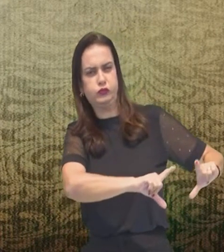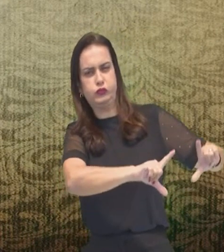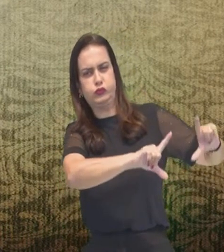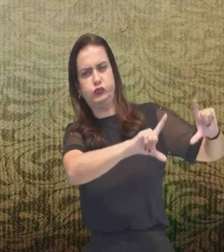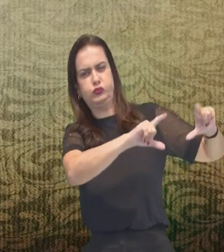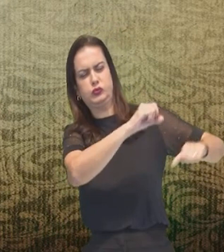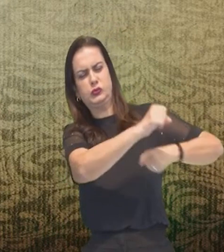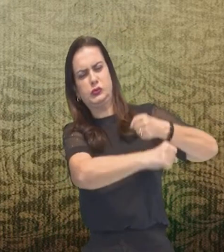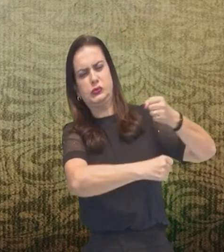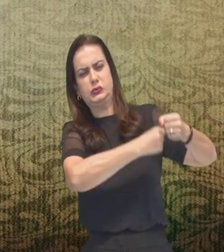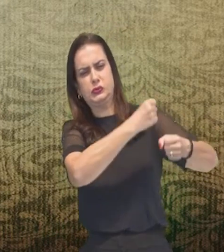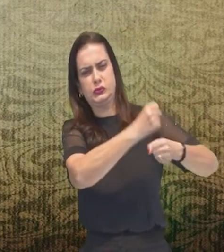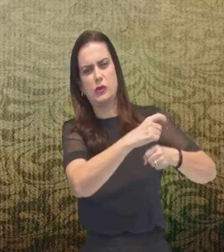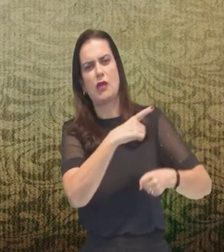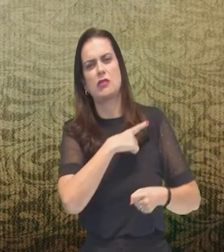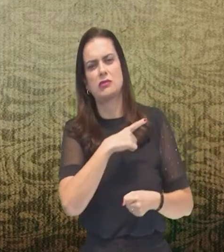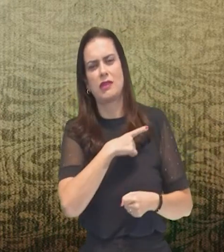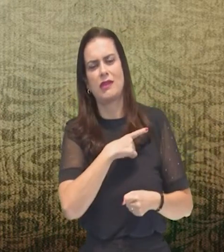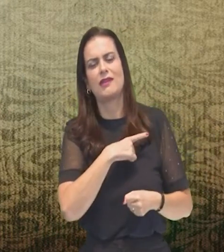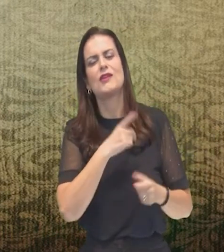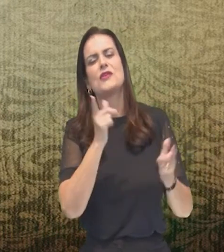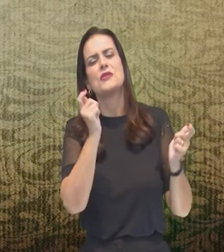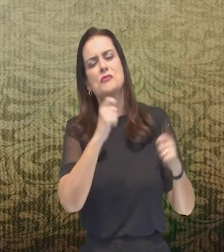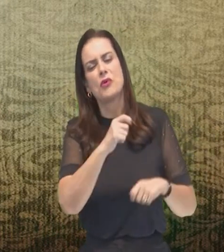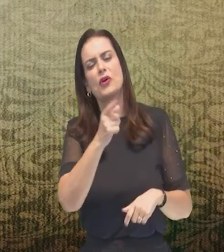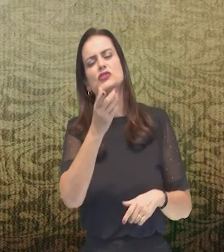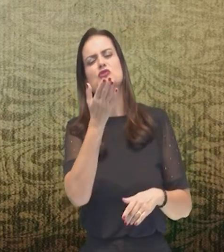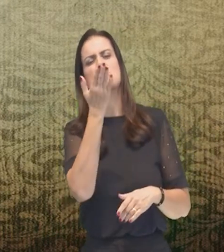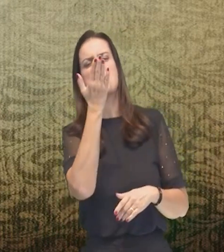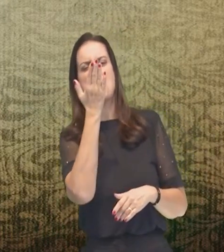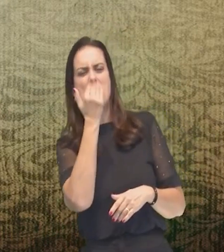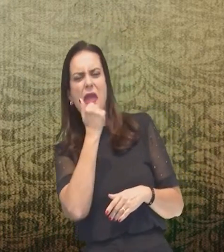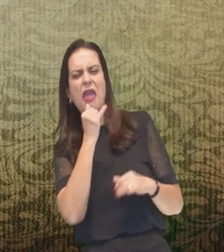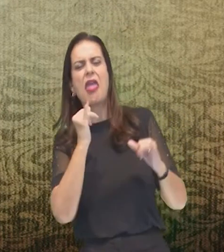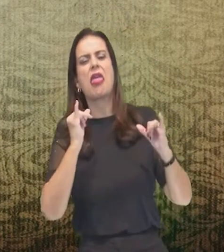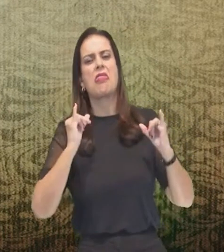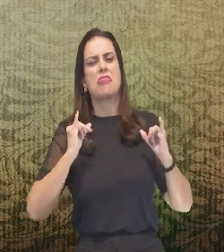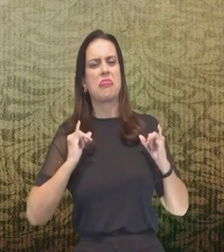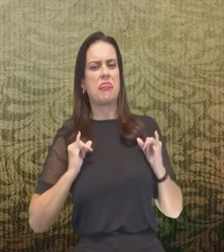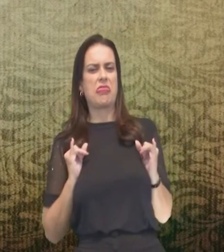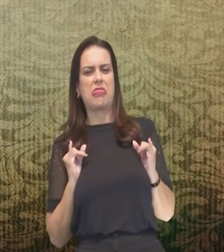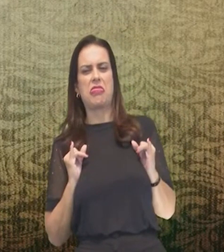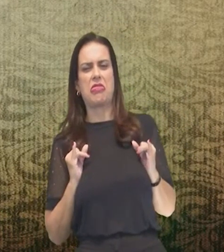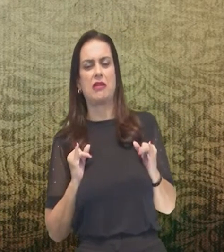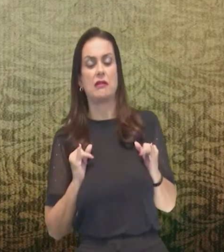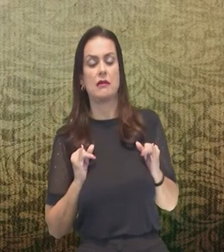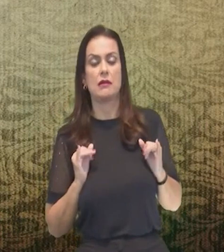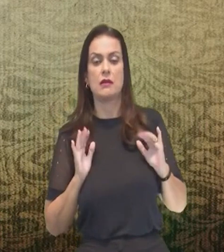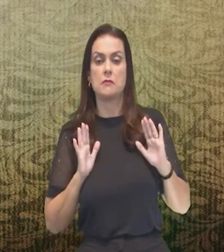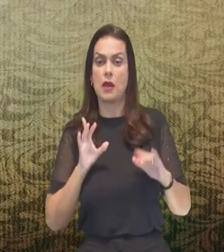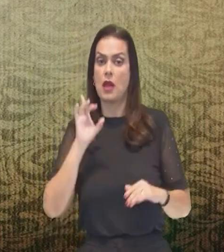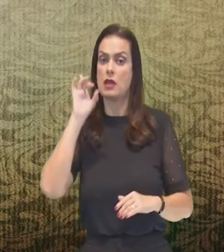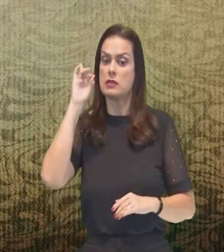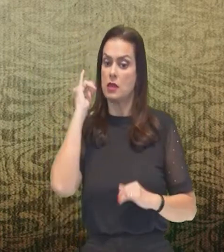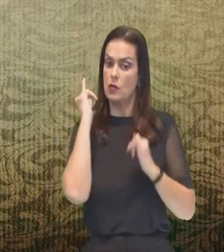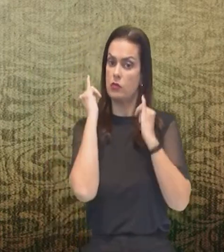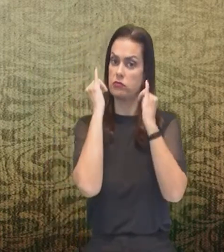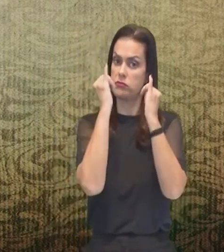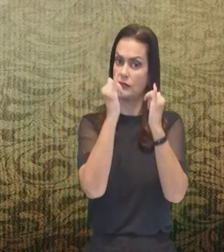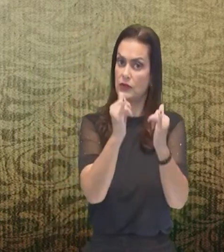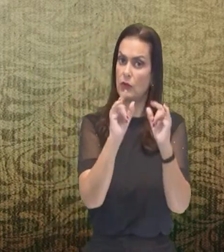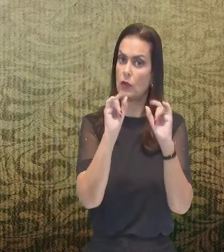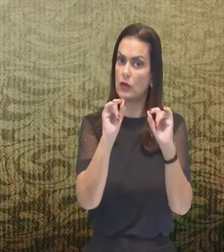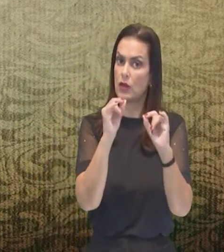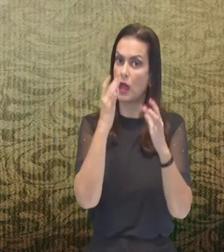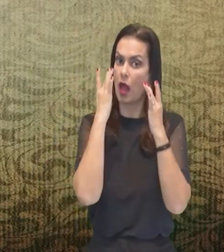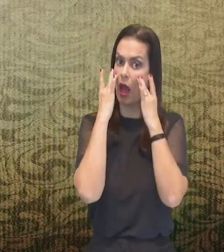muitos anos. Descansa, come, bebe e regala-te. Mas Deus lhe disse: